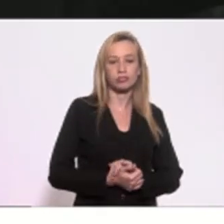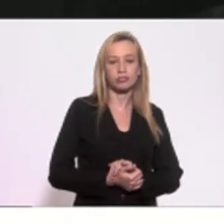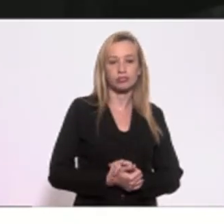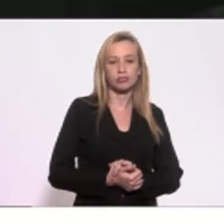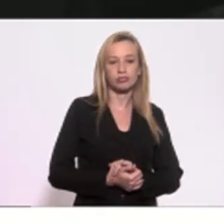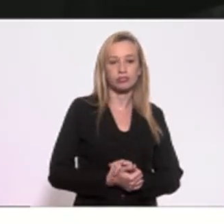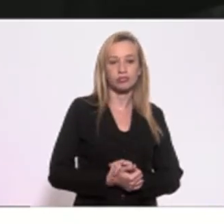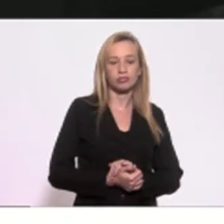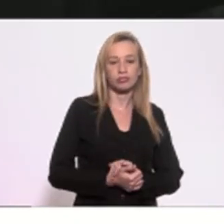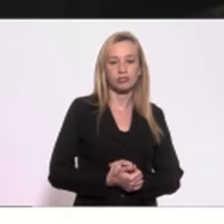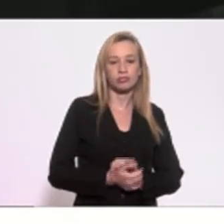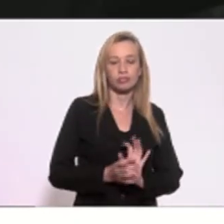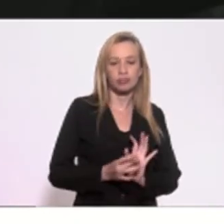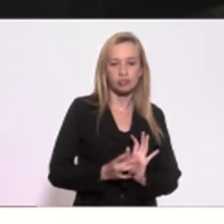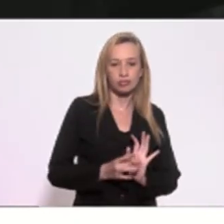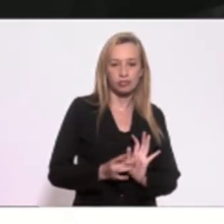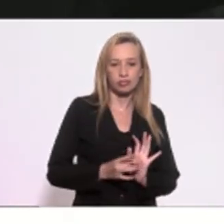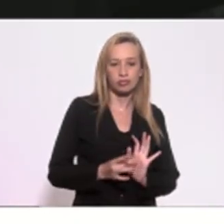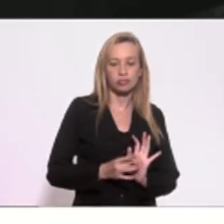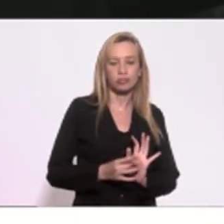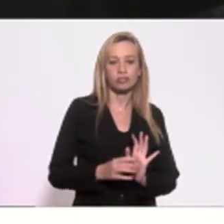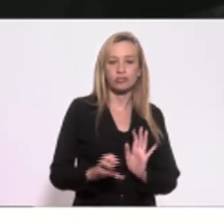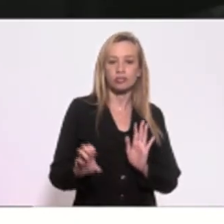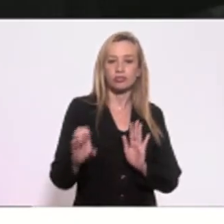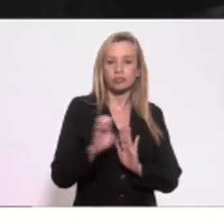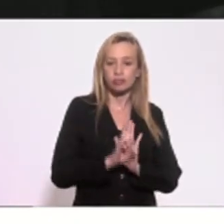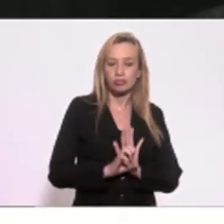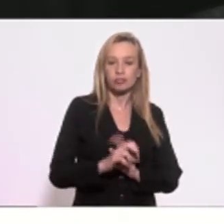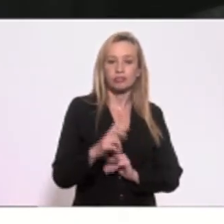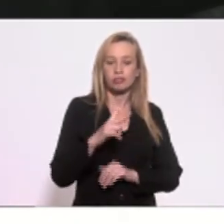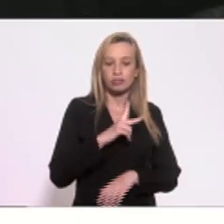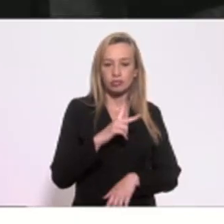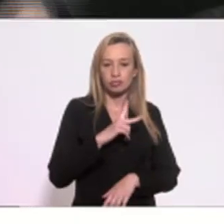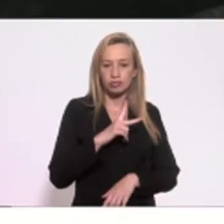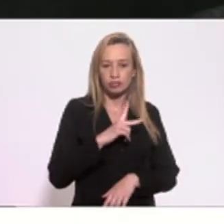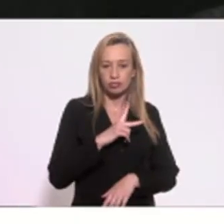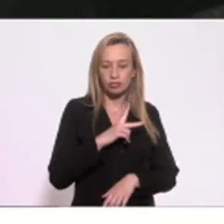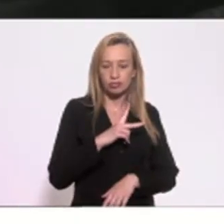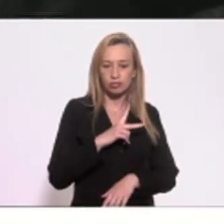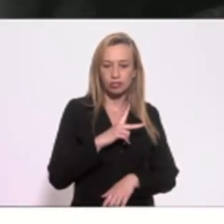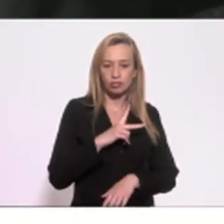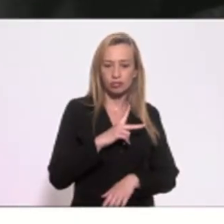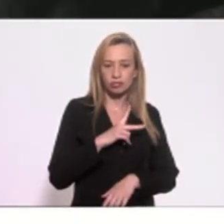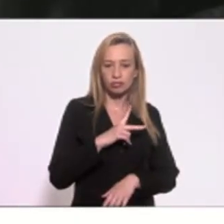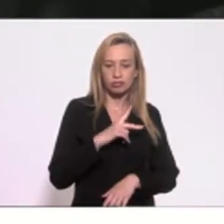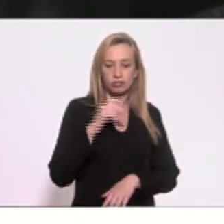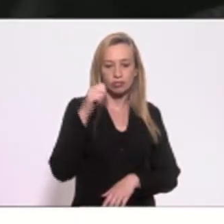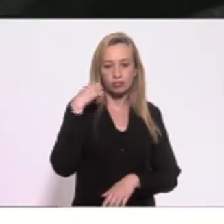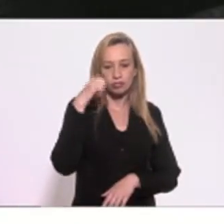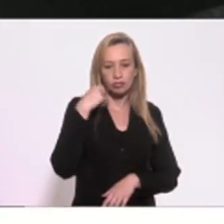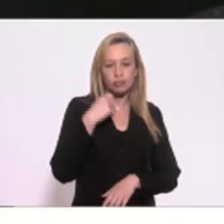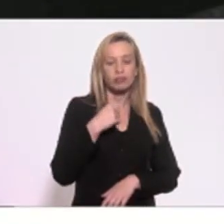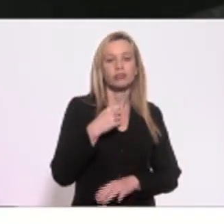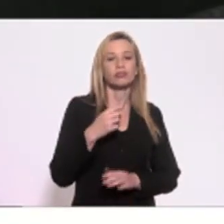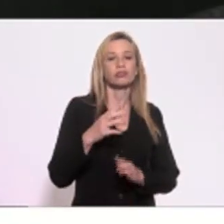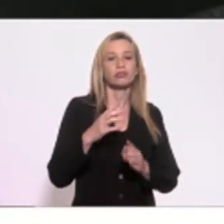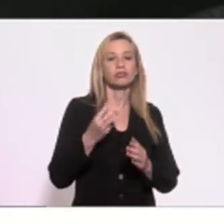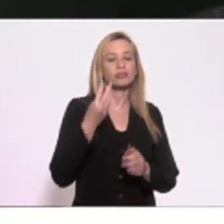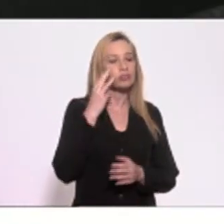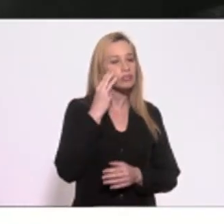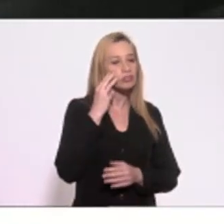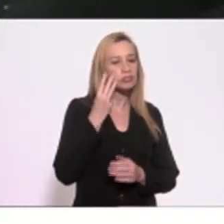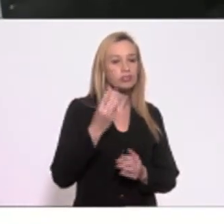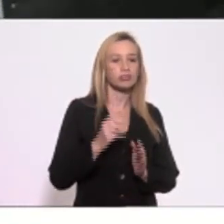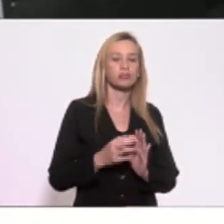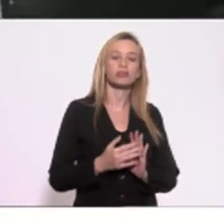são emendas propostas pelo próprio autor. As emendas apresentadas pelo deputado Valdec não serão